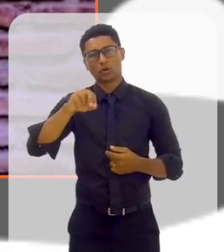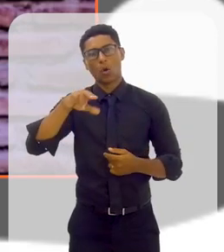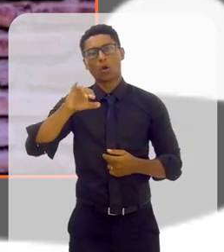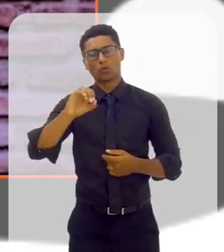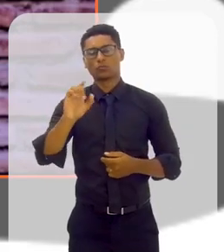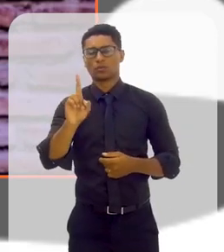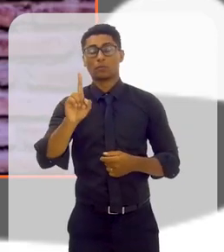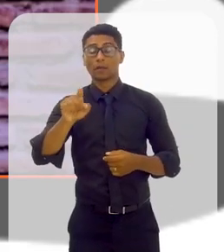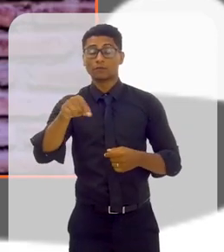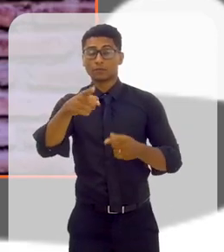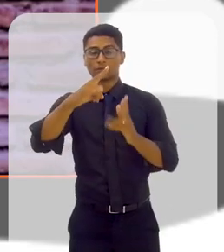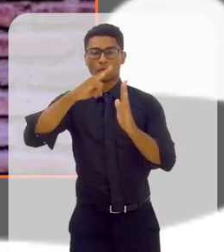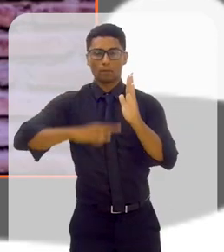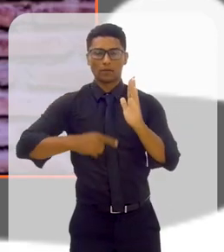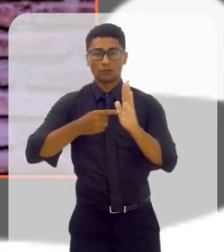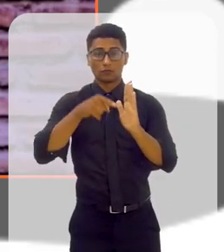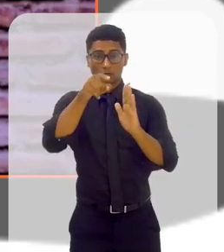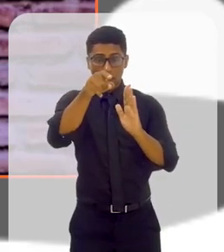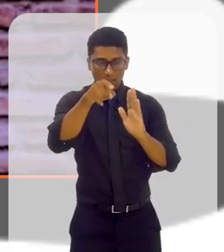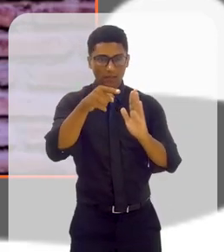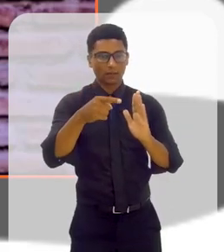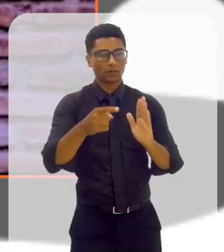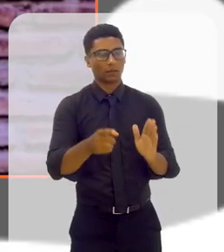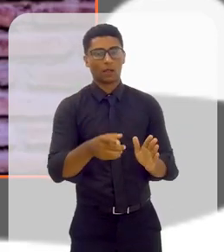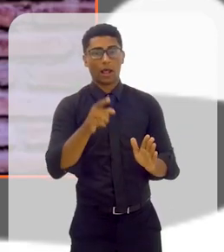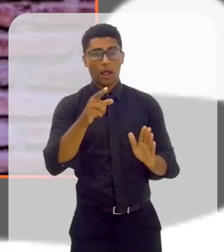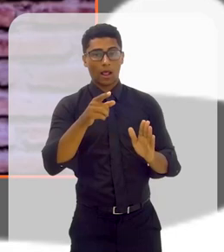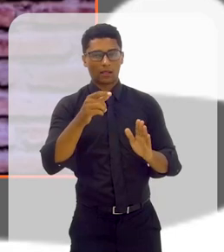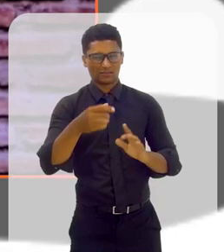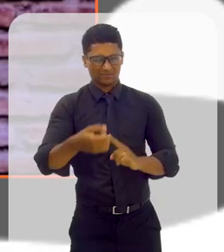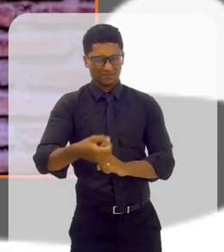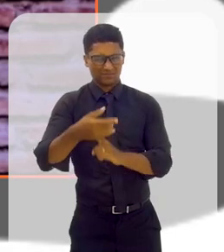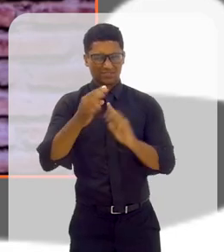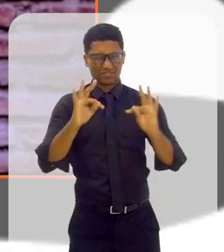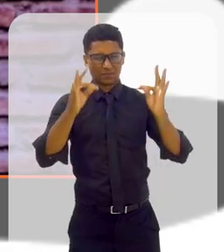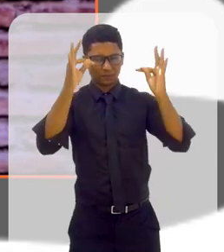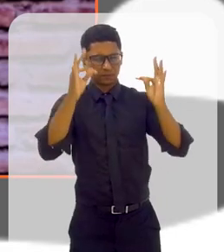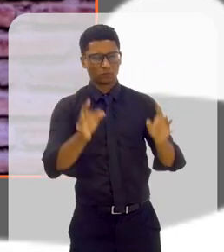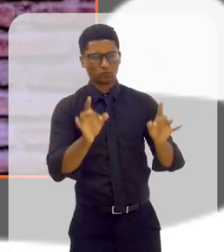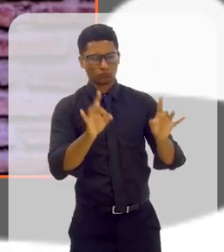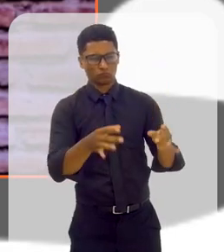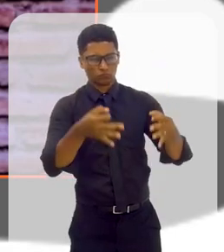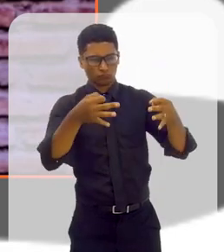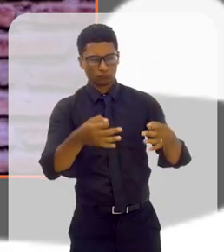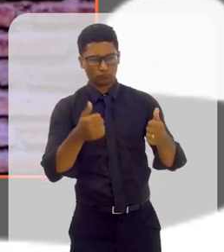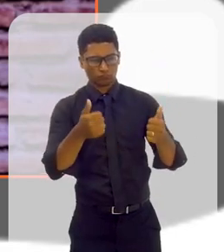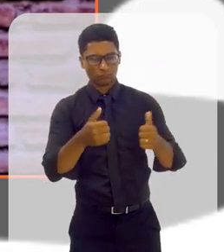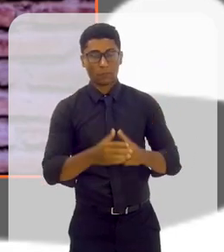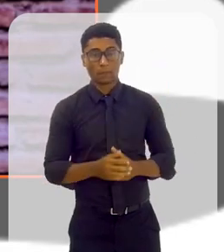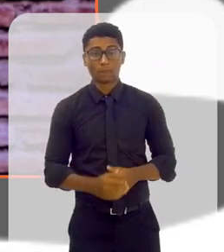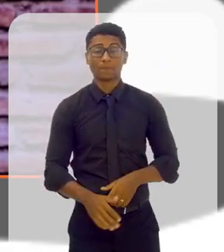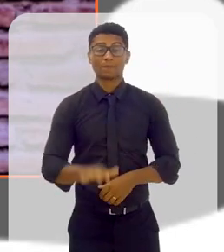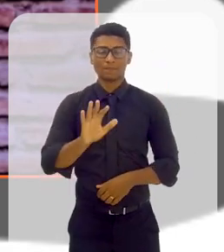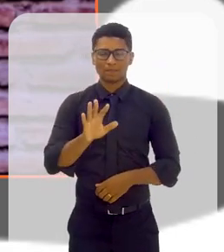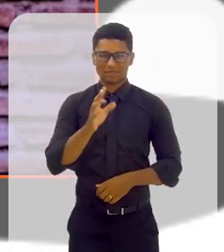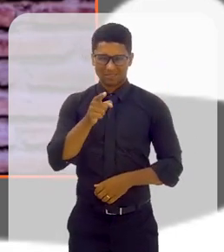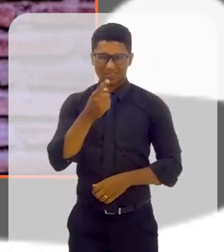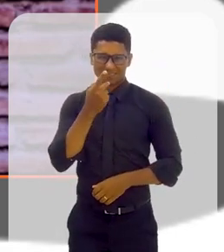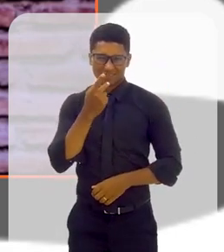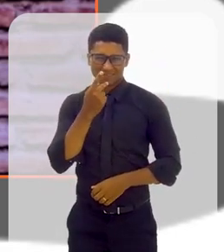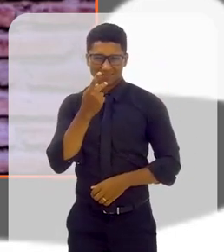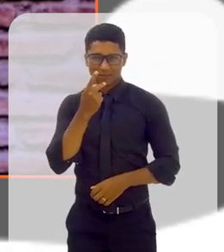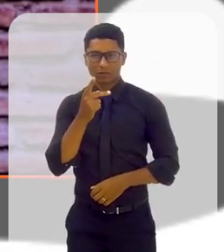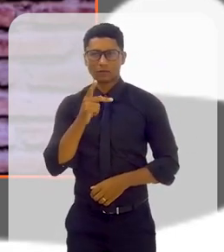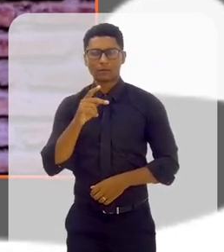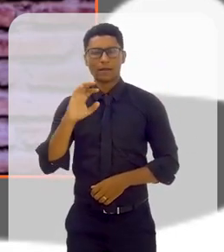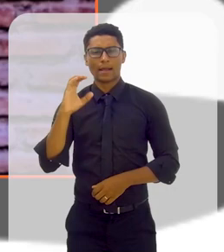ter um documento que você descartou o seu lixo eletrônico corretamente a nível pessoa física. Mas, já que você citou a questão do crédito